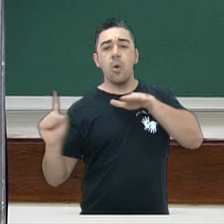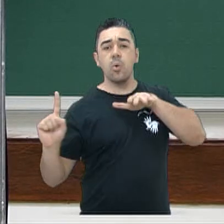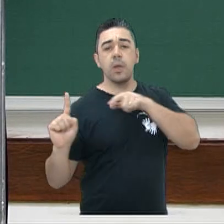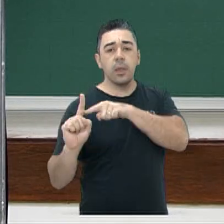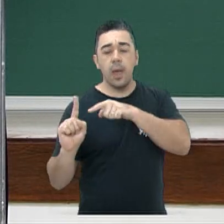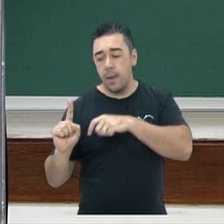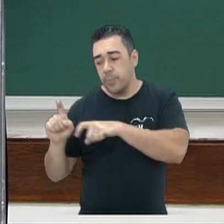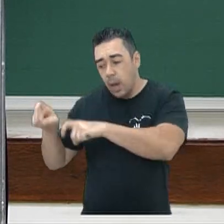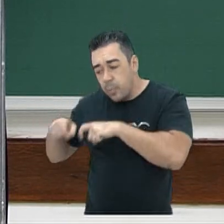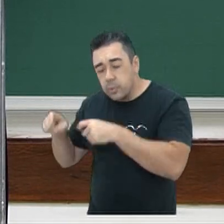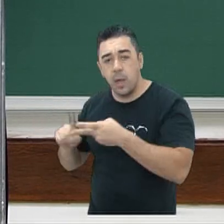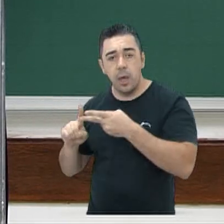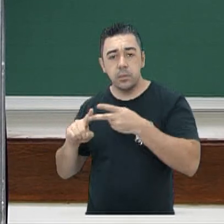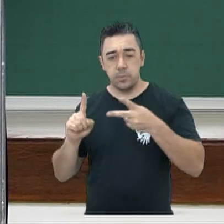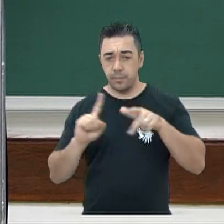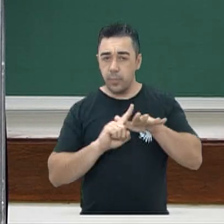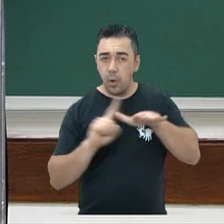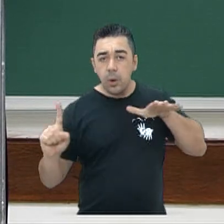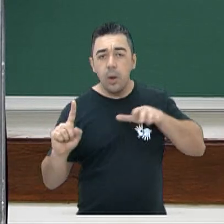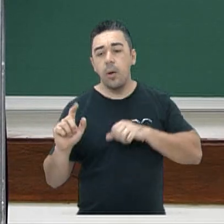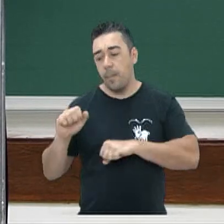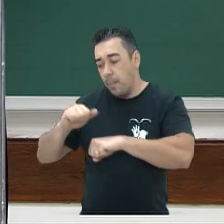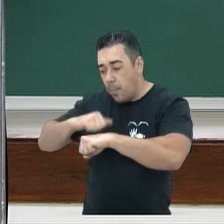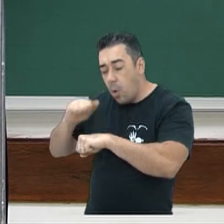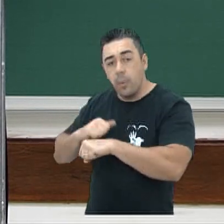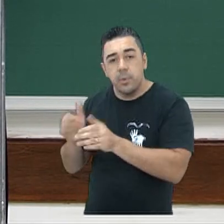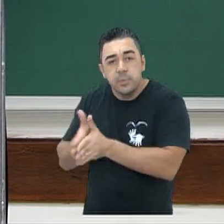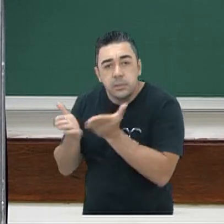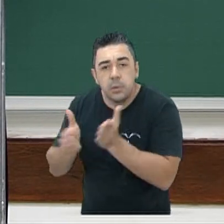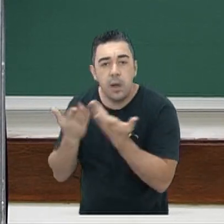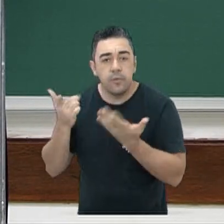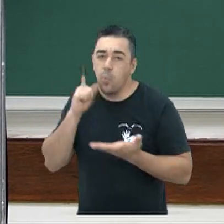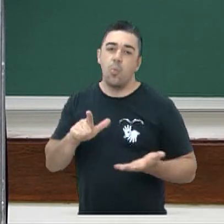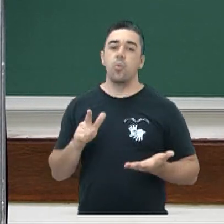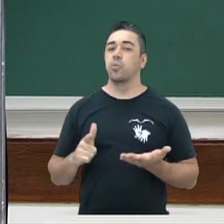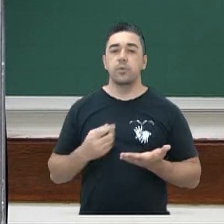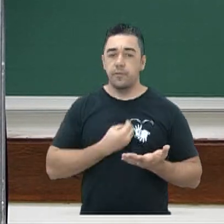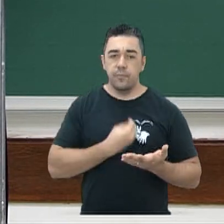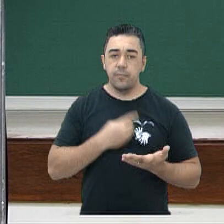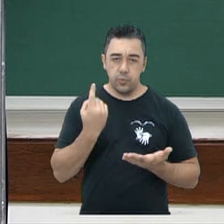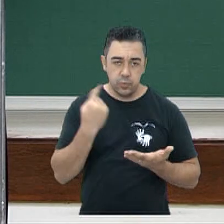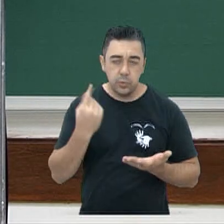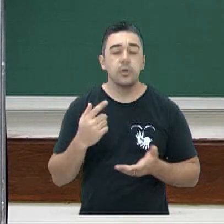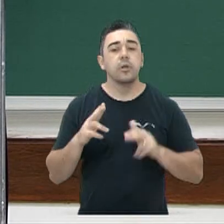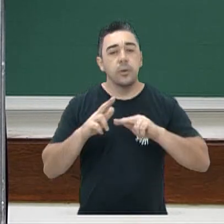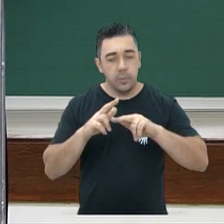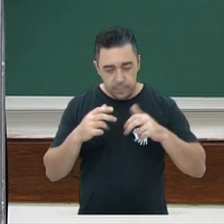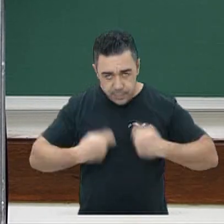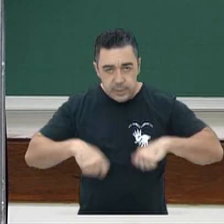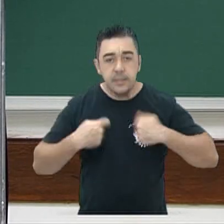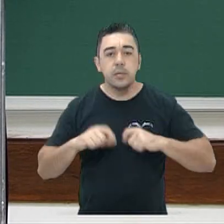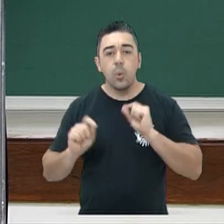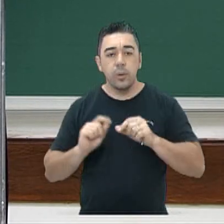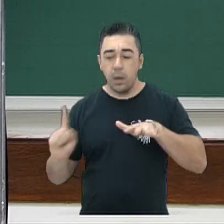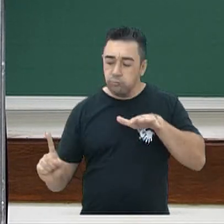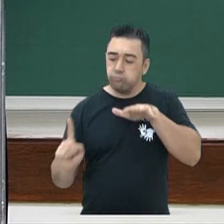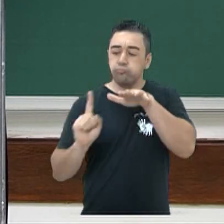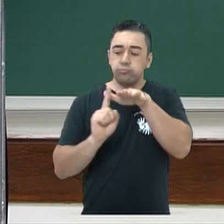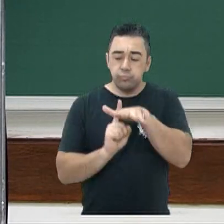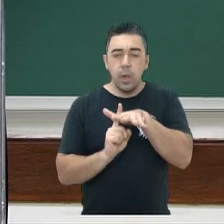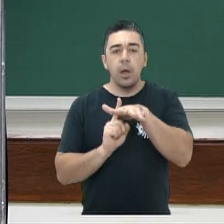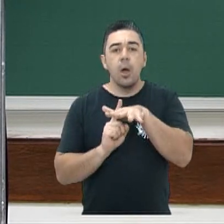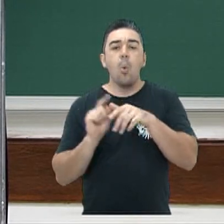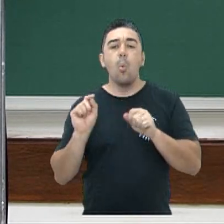do miserável, do mendigo, aquele que não tem condições sociais de se manter sozinho. E ele precisa estar na tutela de um senhor, por